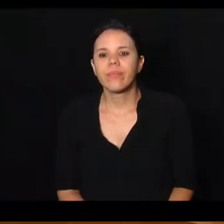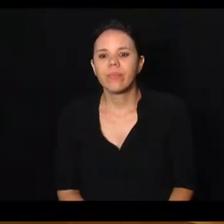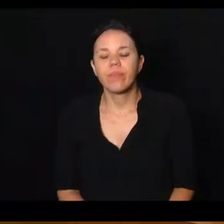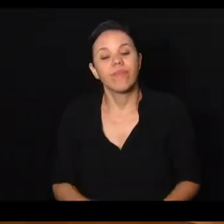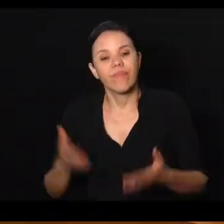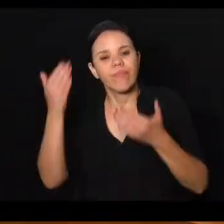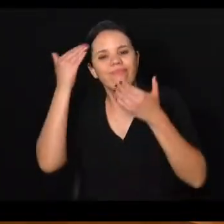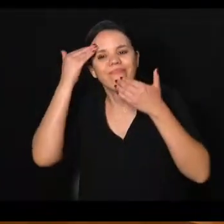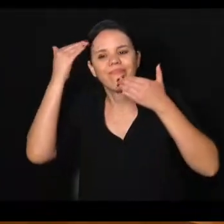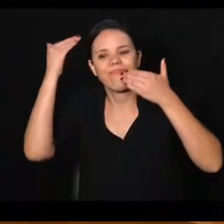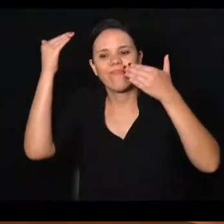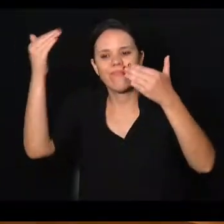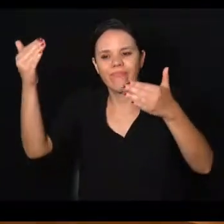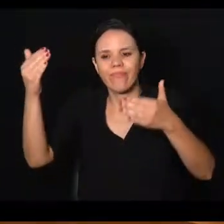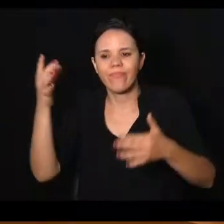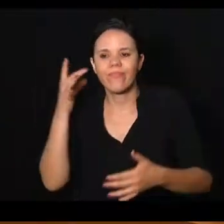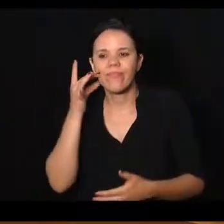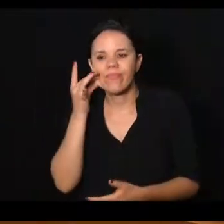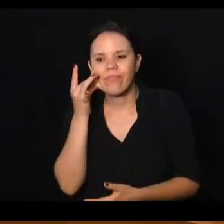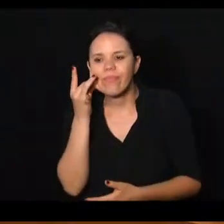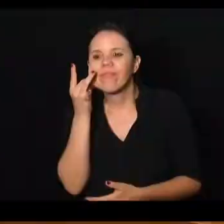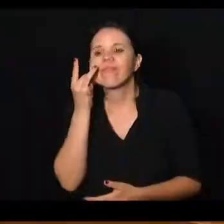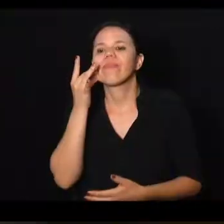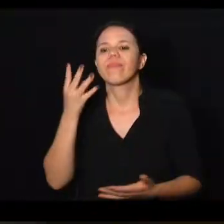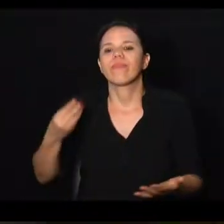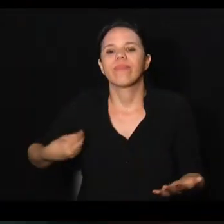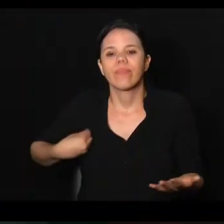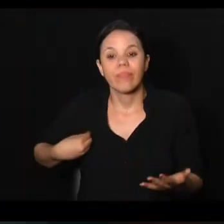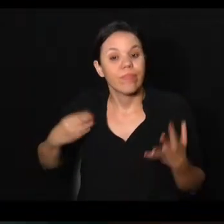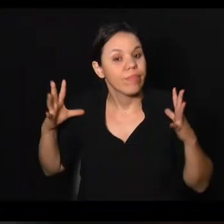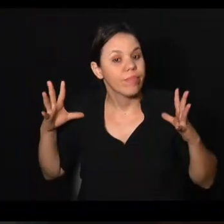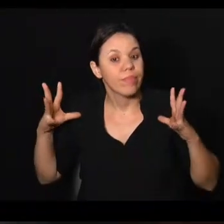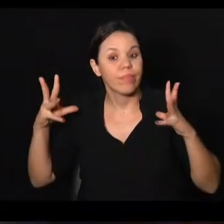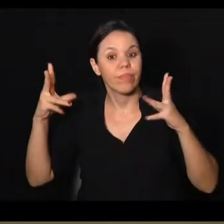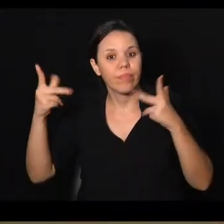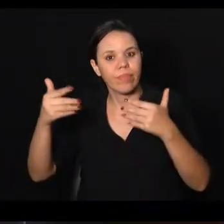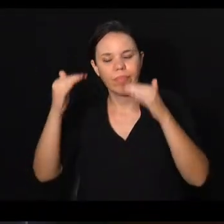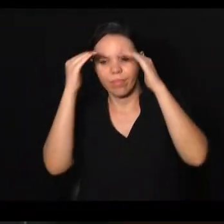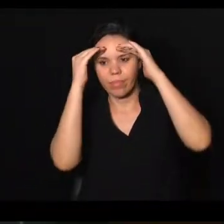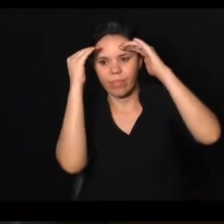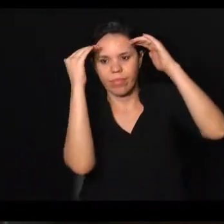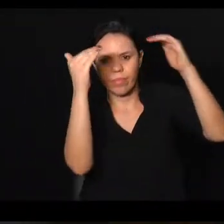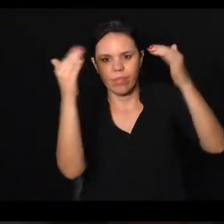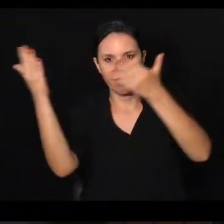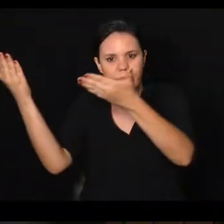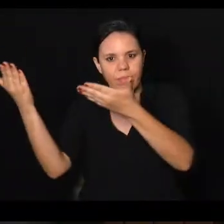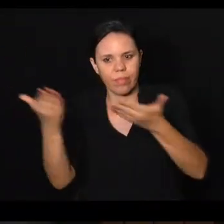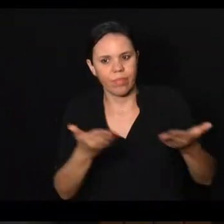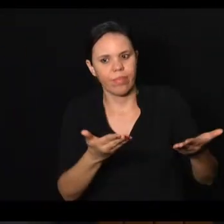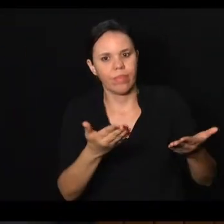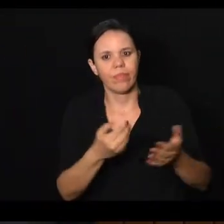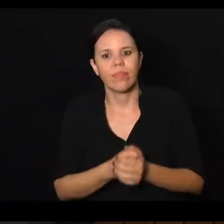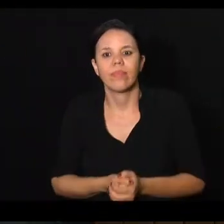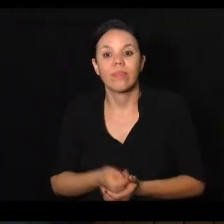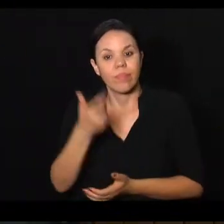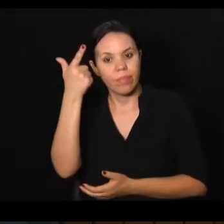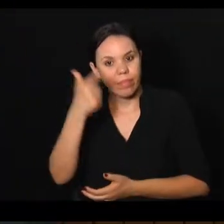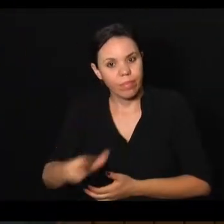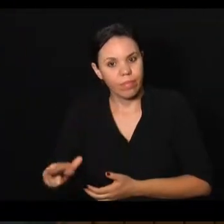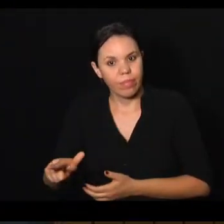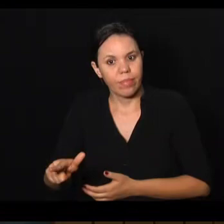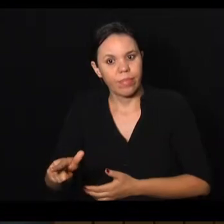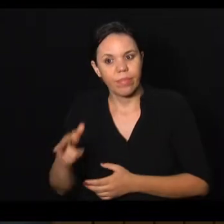Quero agradecer a presença de todos, dizer que foi uma honra acolhê-los aqui. Mais uma vez, fazer